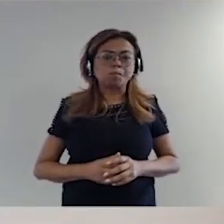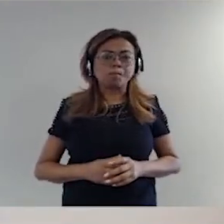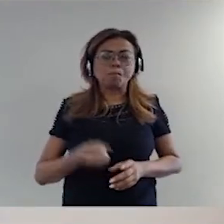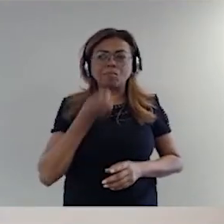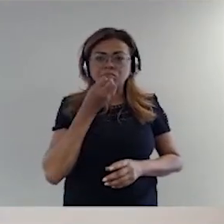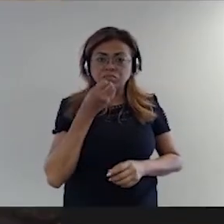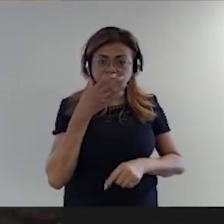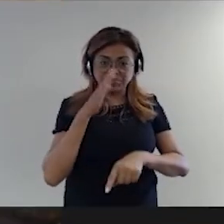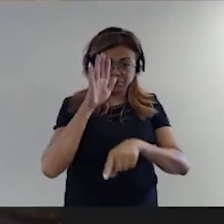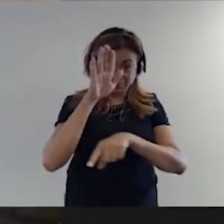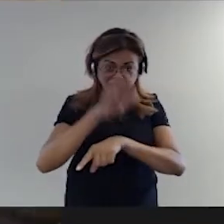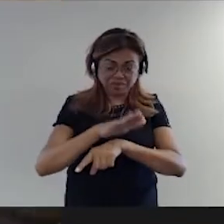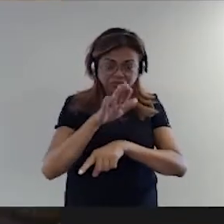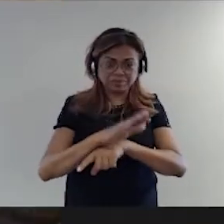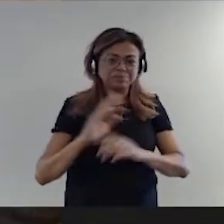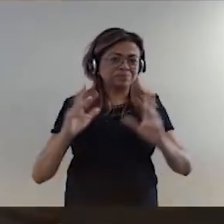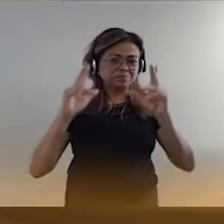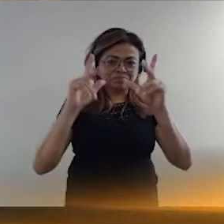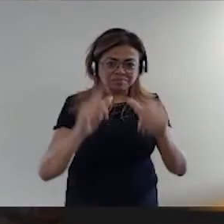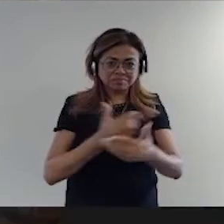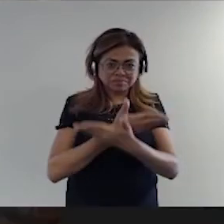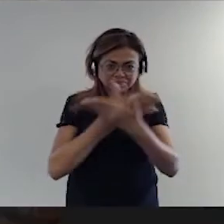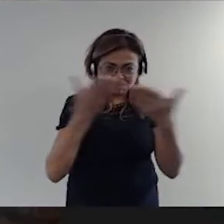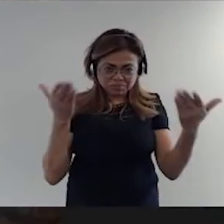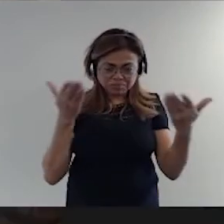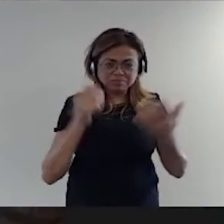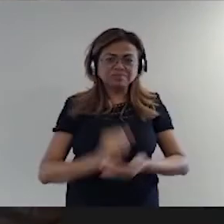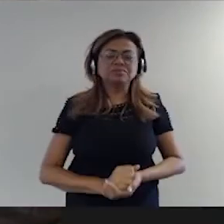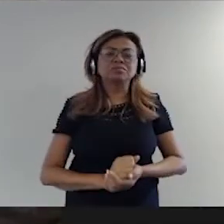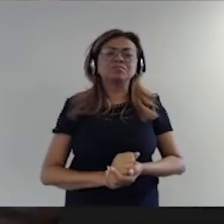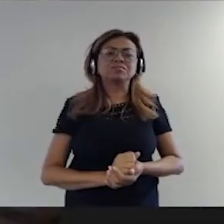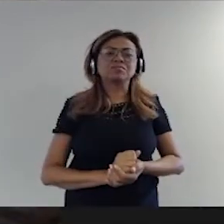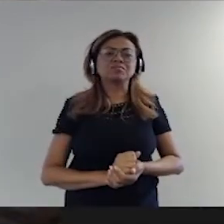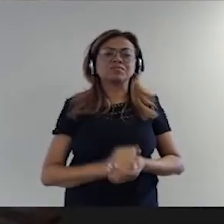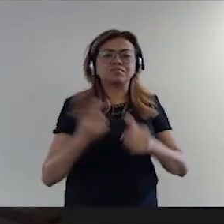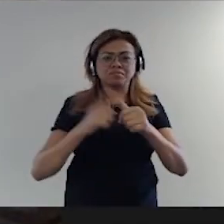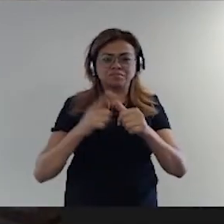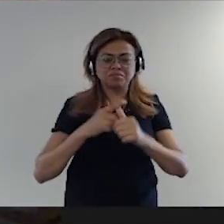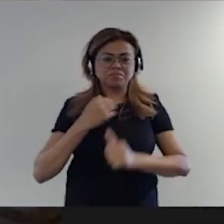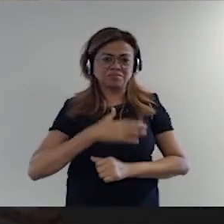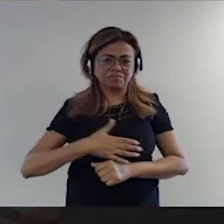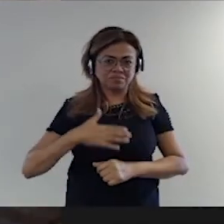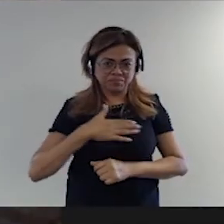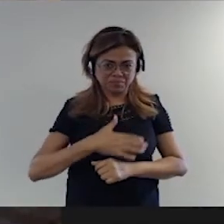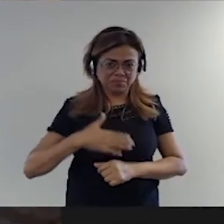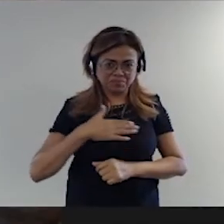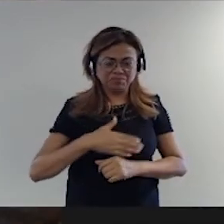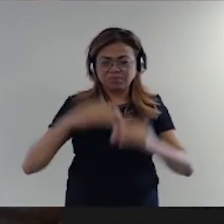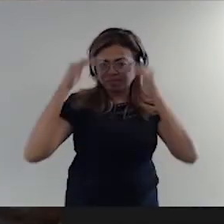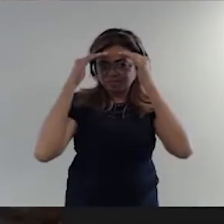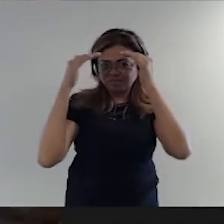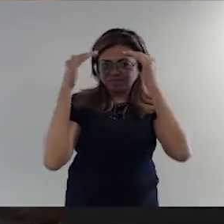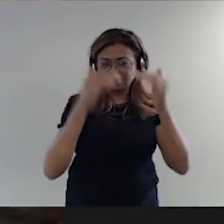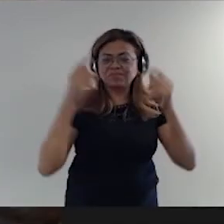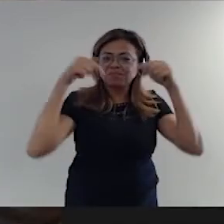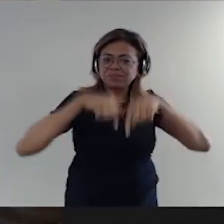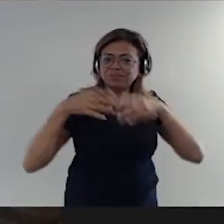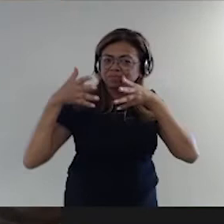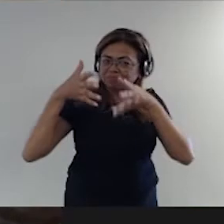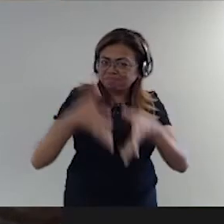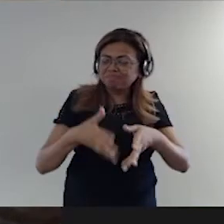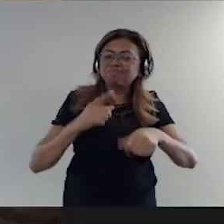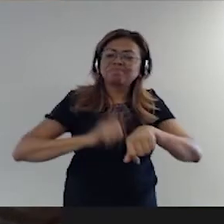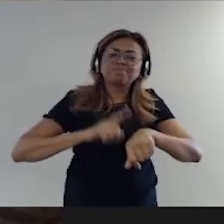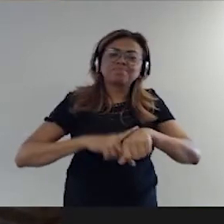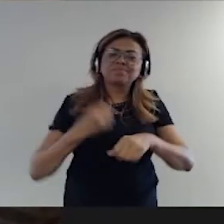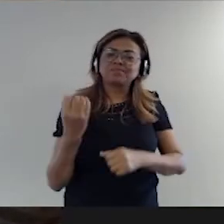Bem, boa tarde a todos e a todas. Eu quero primeiro dizer da minha alegria, da minha honra de poder participar desse momento